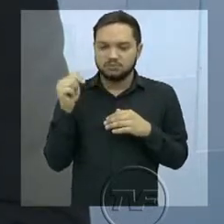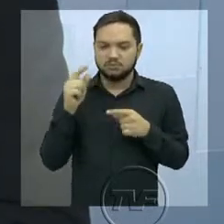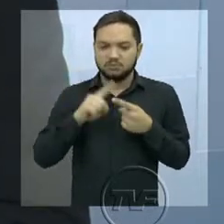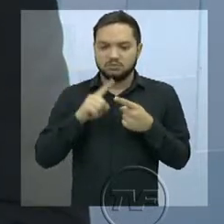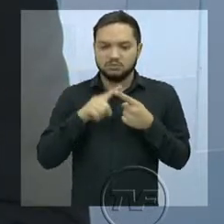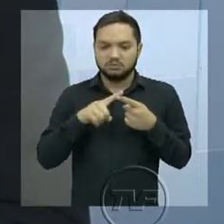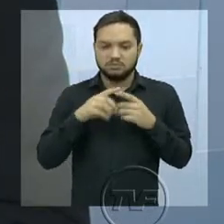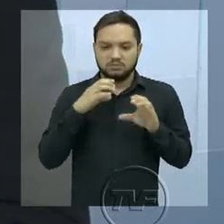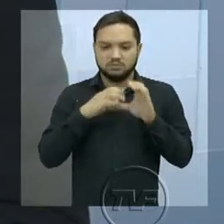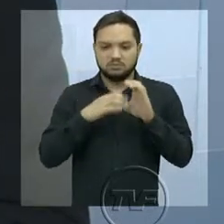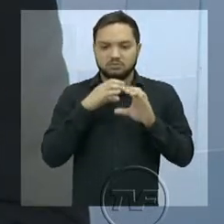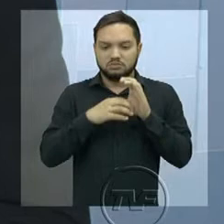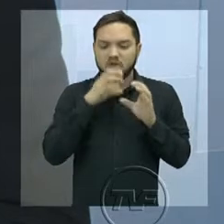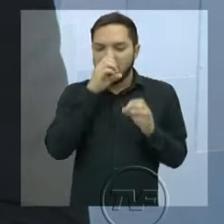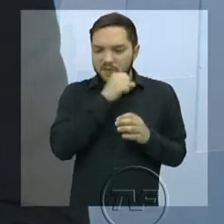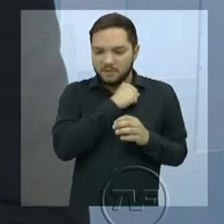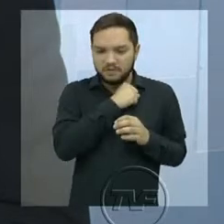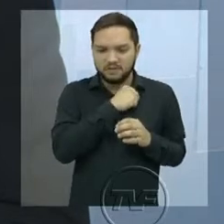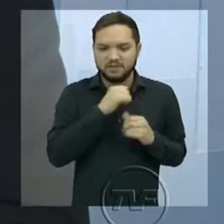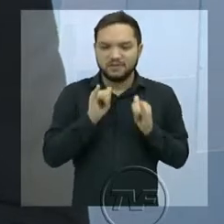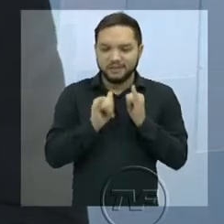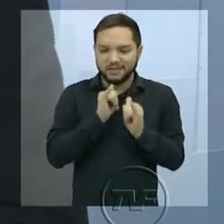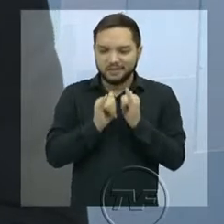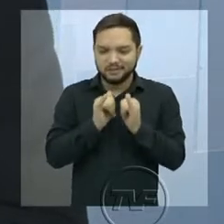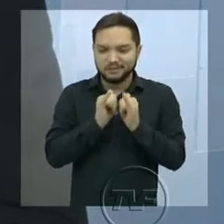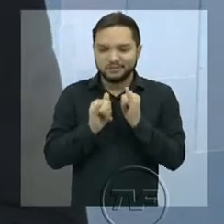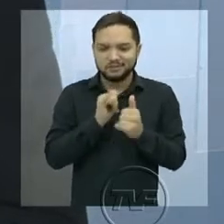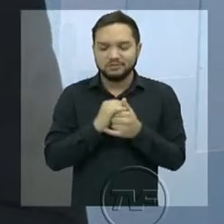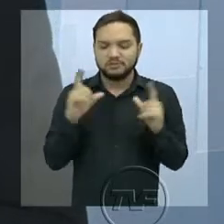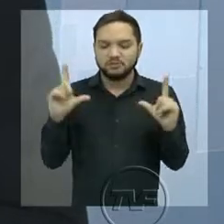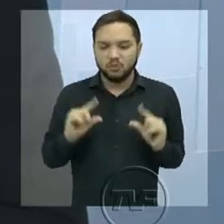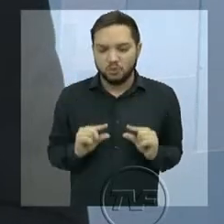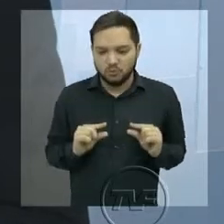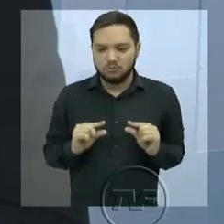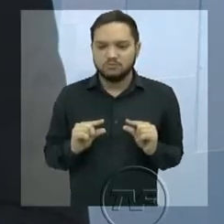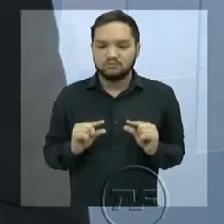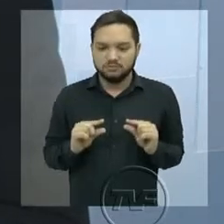hoje de comunicação instantânea, ela é muito pouco